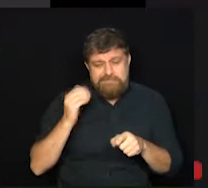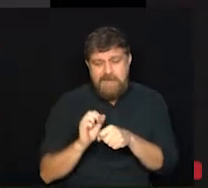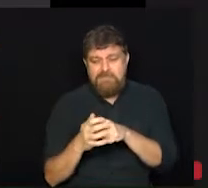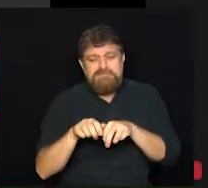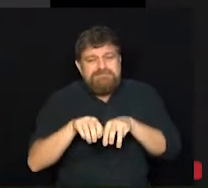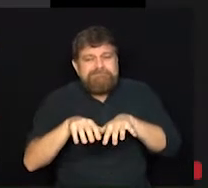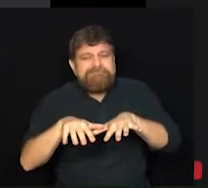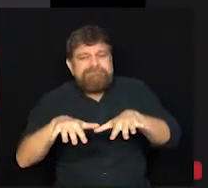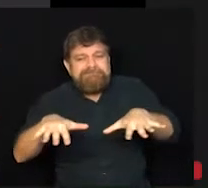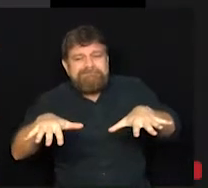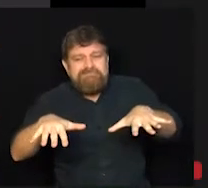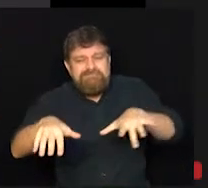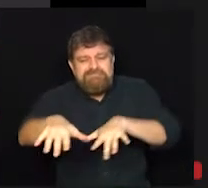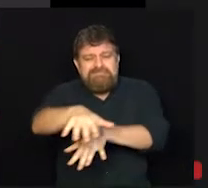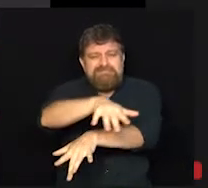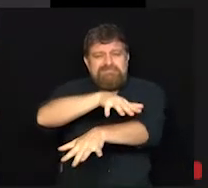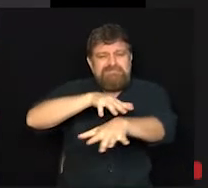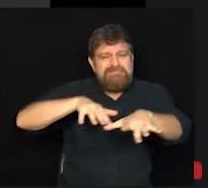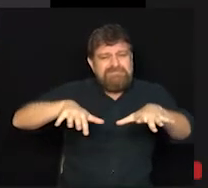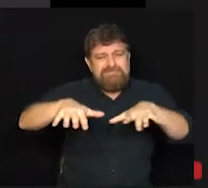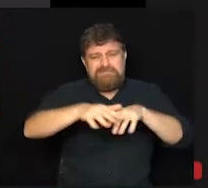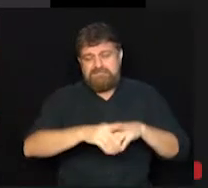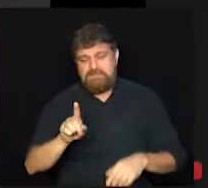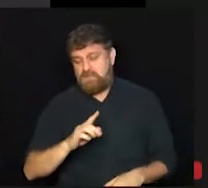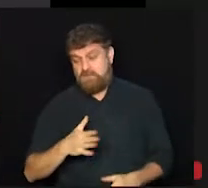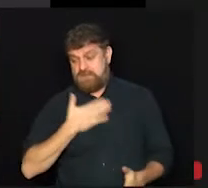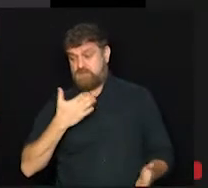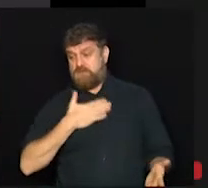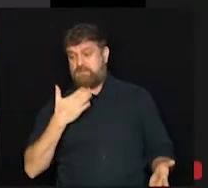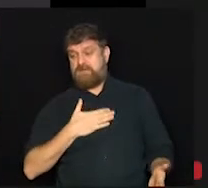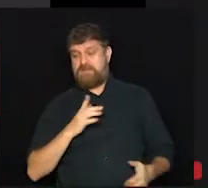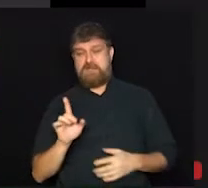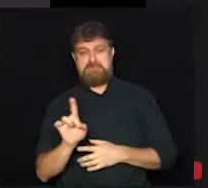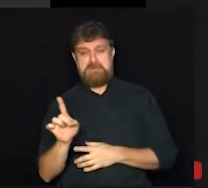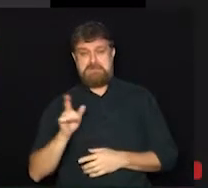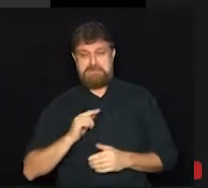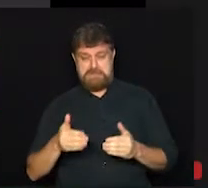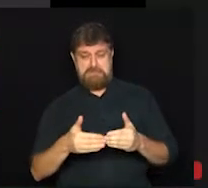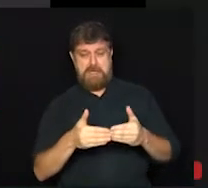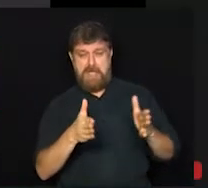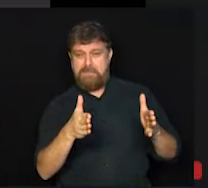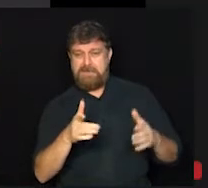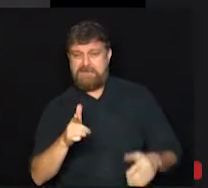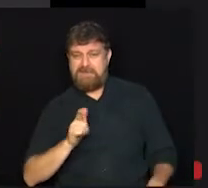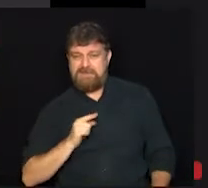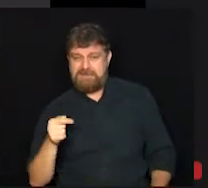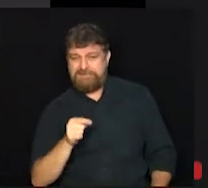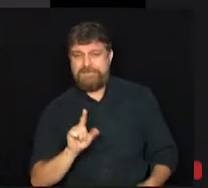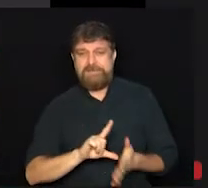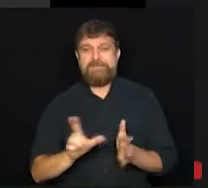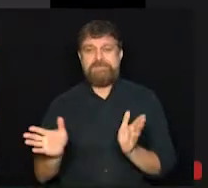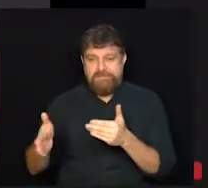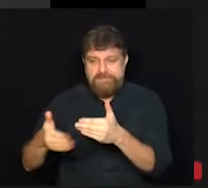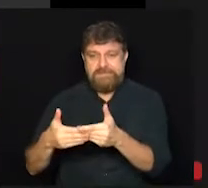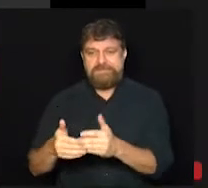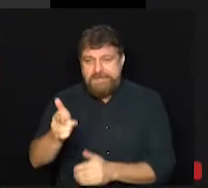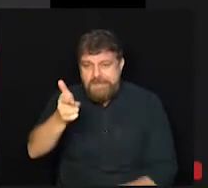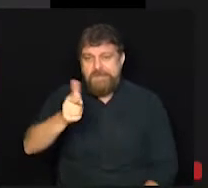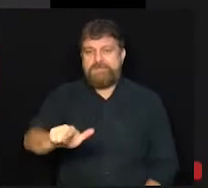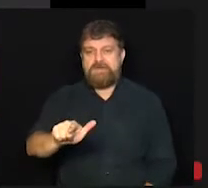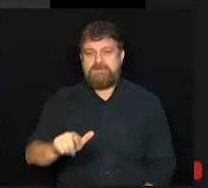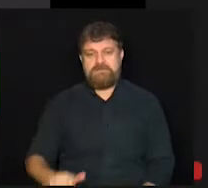pandemia, não será surpresa se abrirmos um pouco e tivermos que fechar novamente em algum